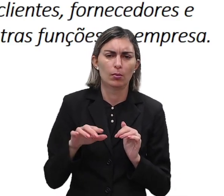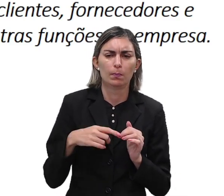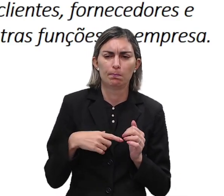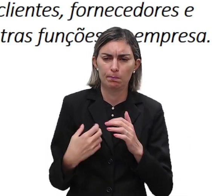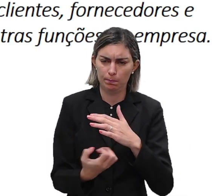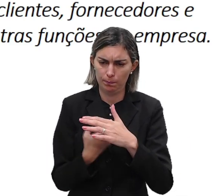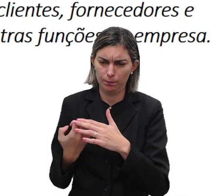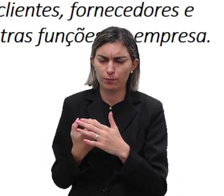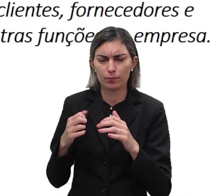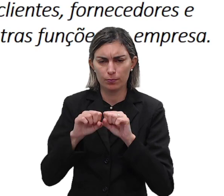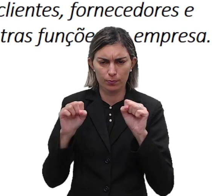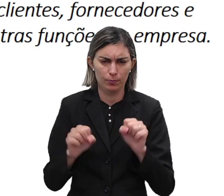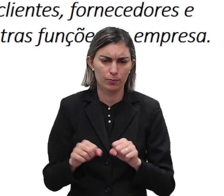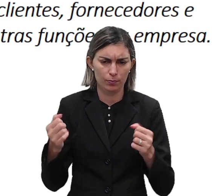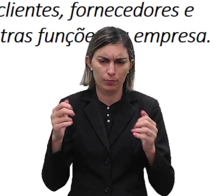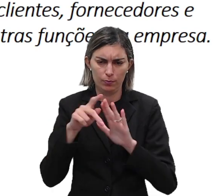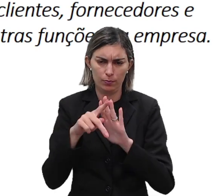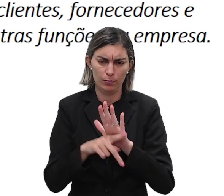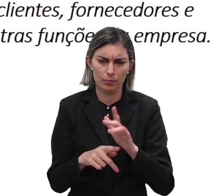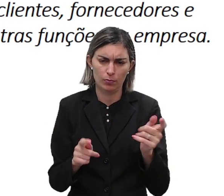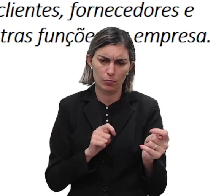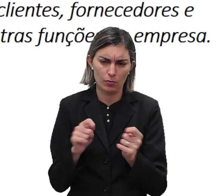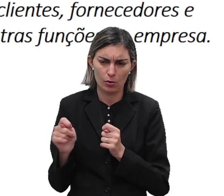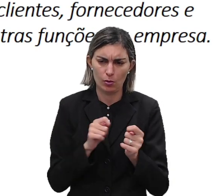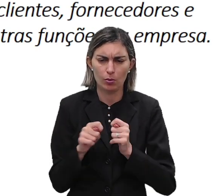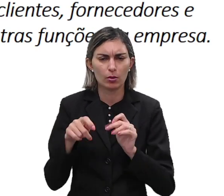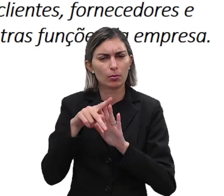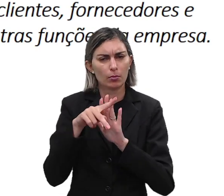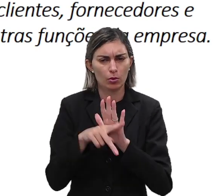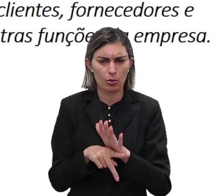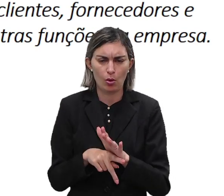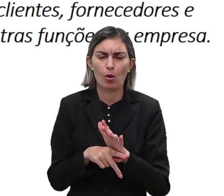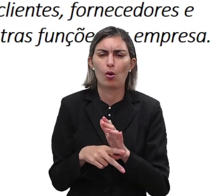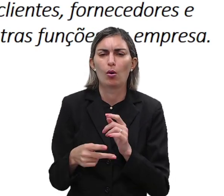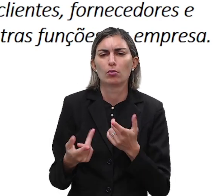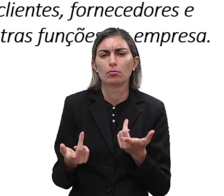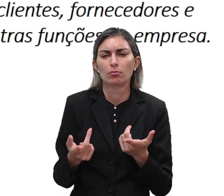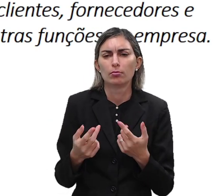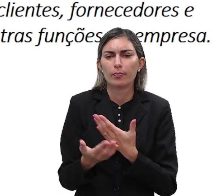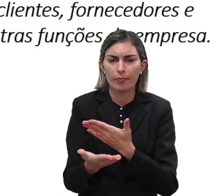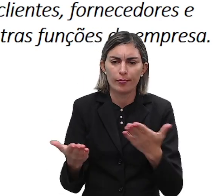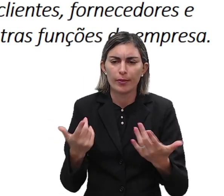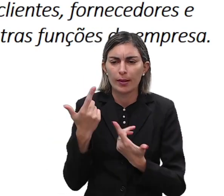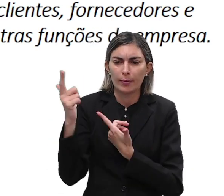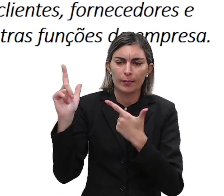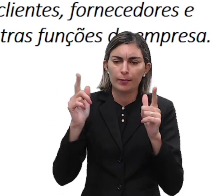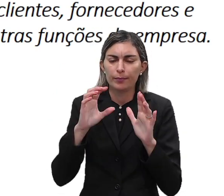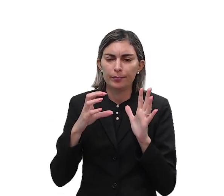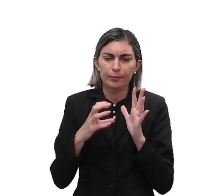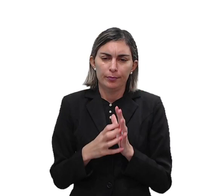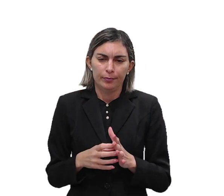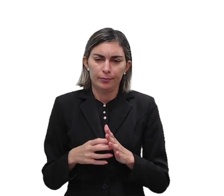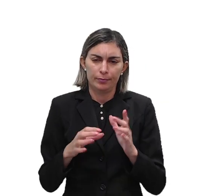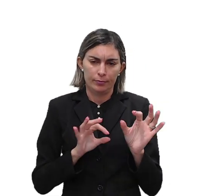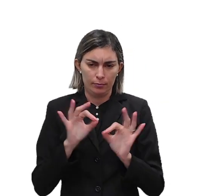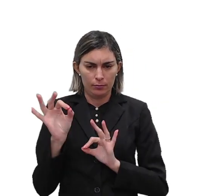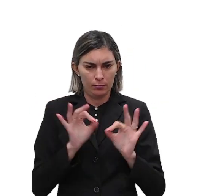de sistemas de informação de planejamento e controle, pessoal planejado e controle, para outras funções organizacionais.